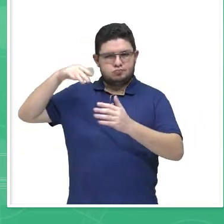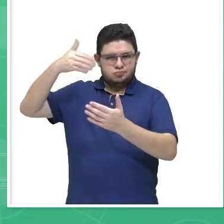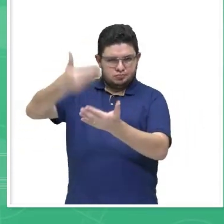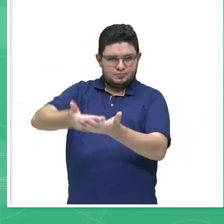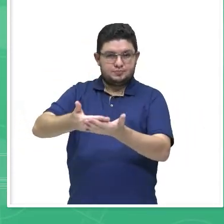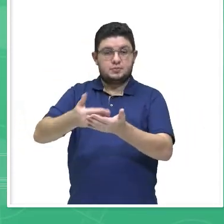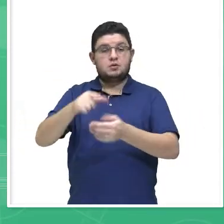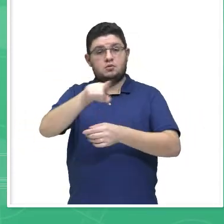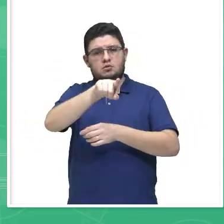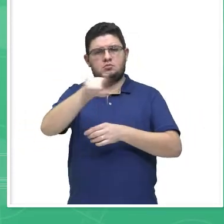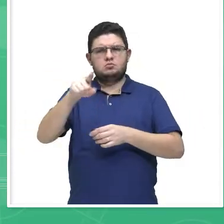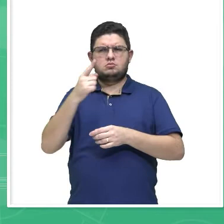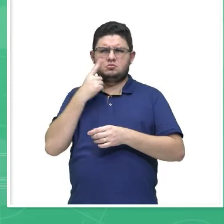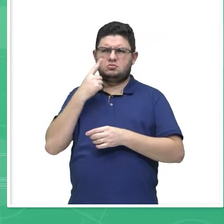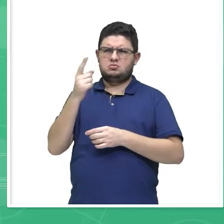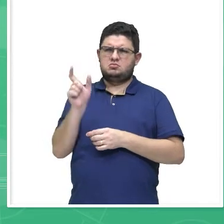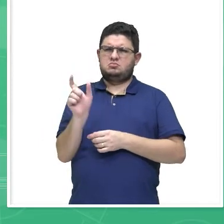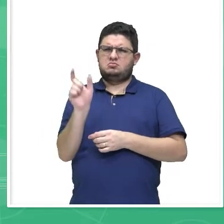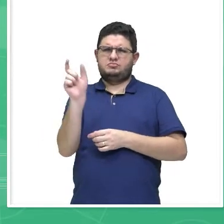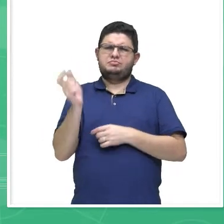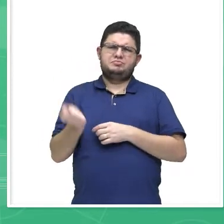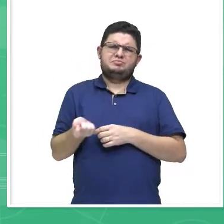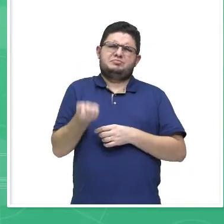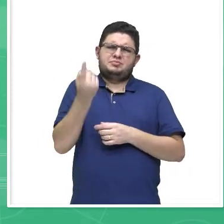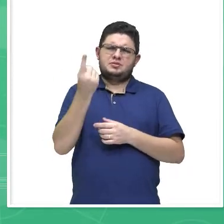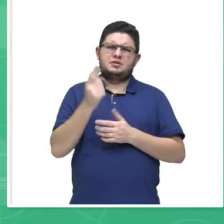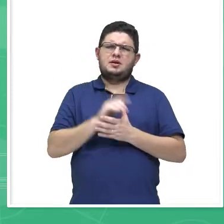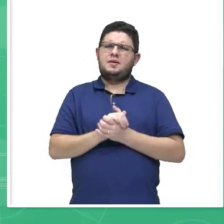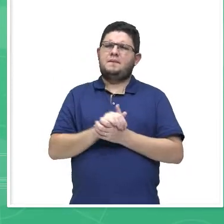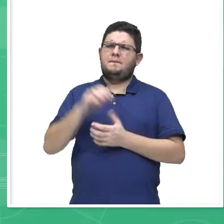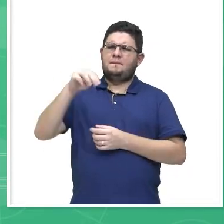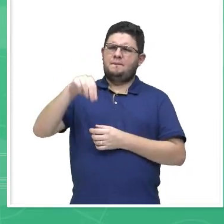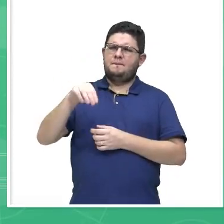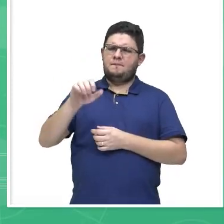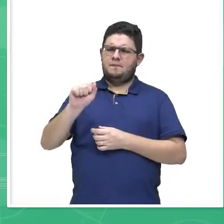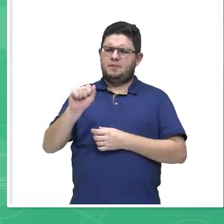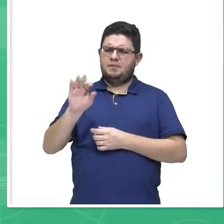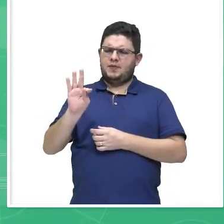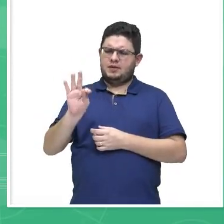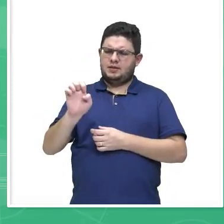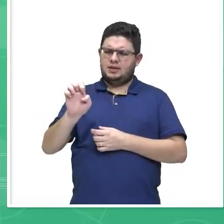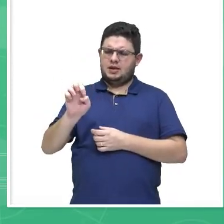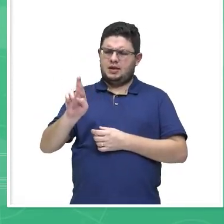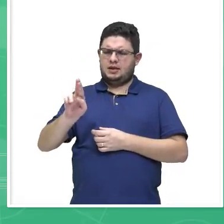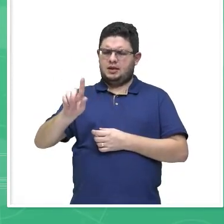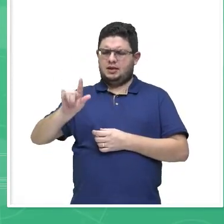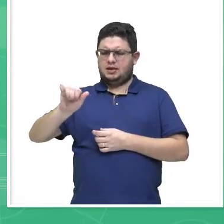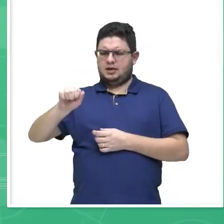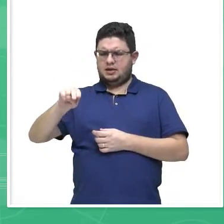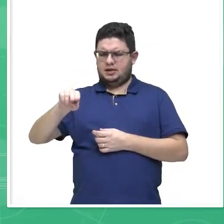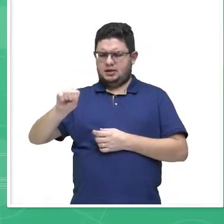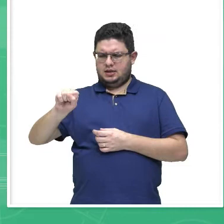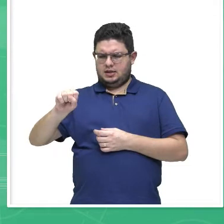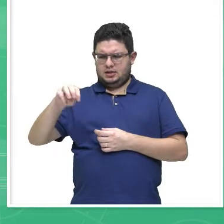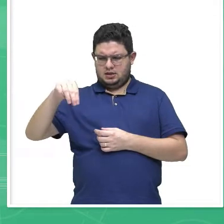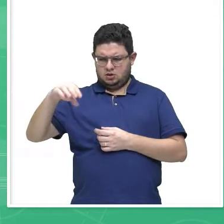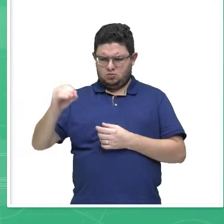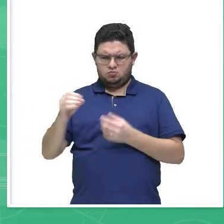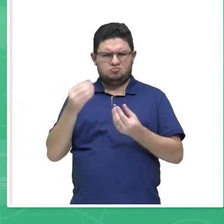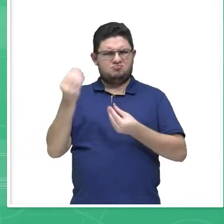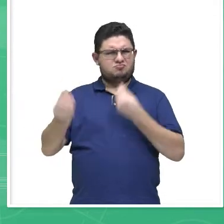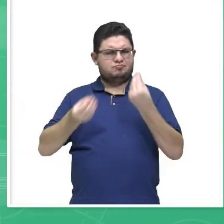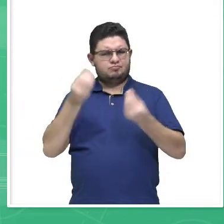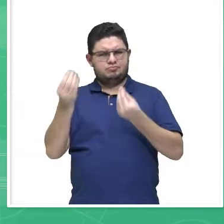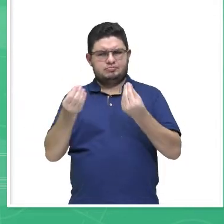vamos chamar a ajuda do nosso companheiro Durkheim para entendermos um pouquinho e iniciarmos esse